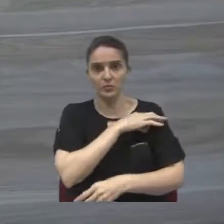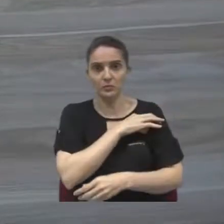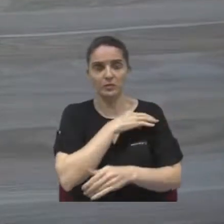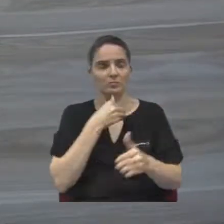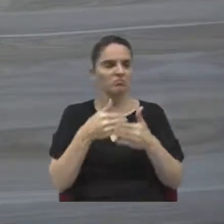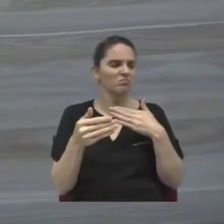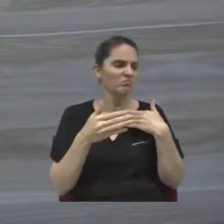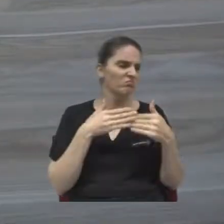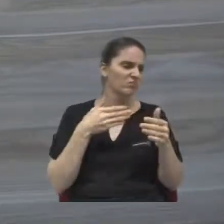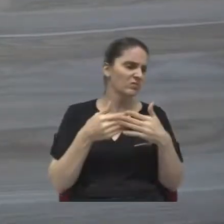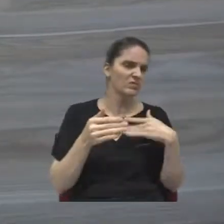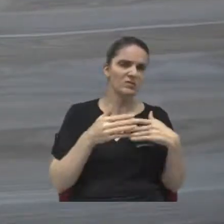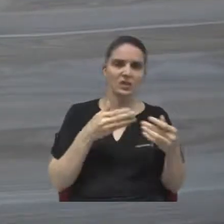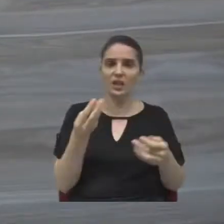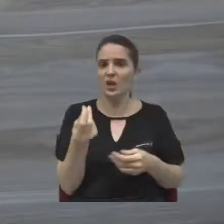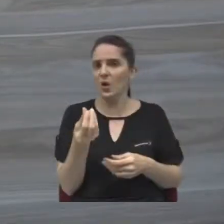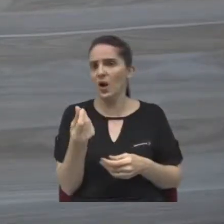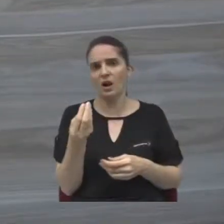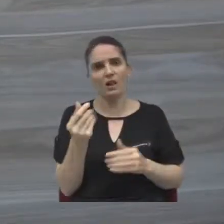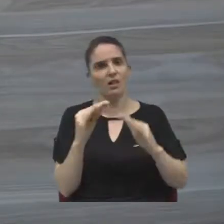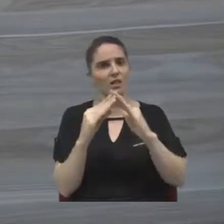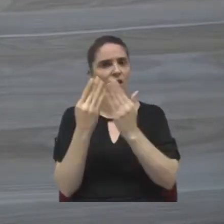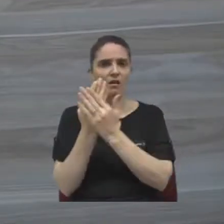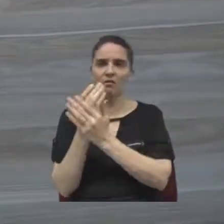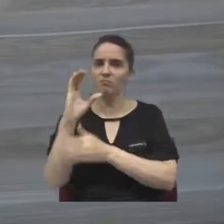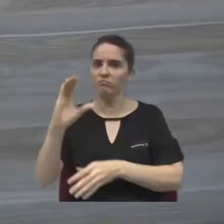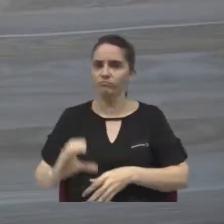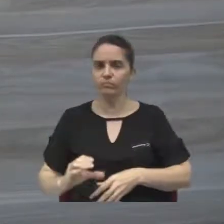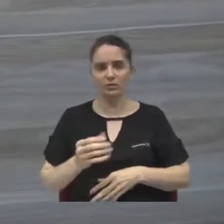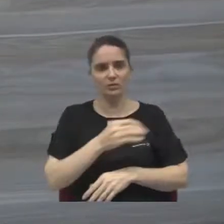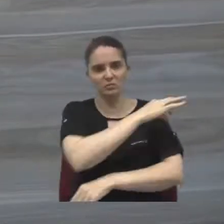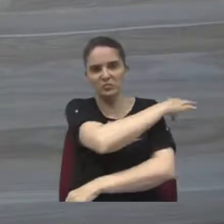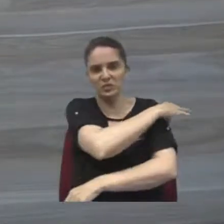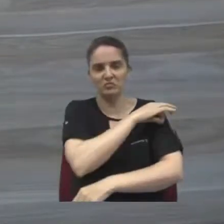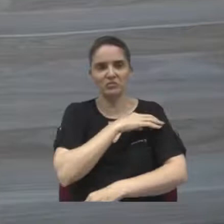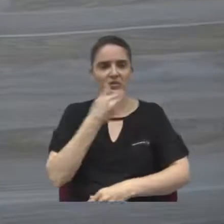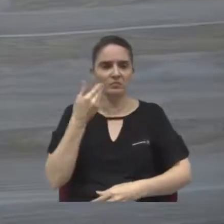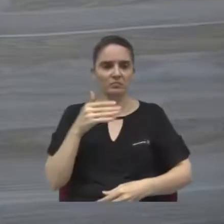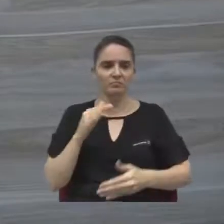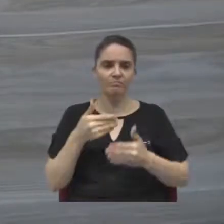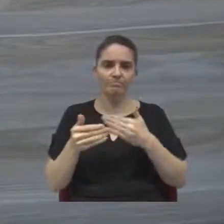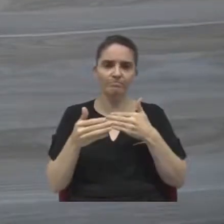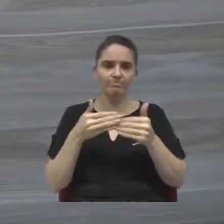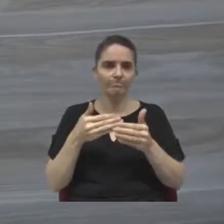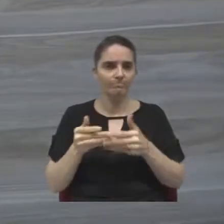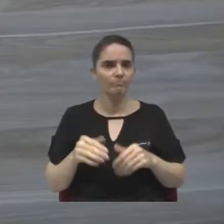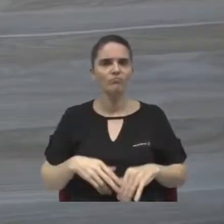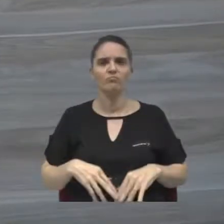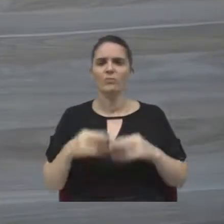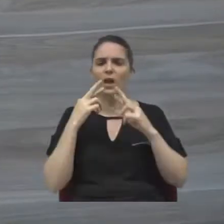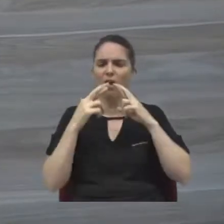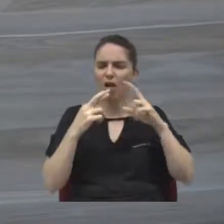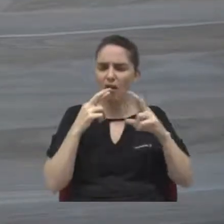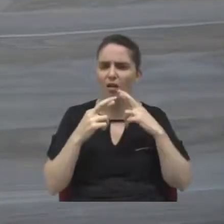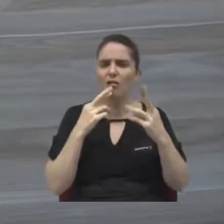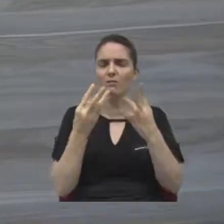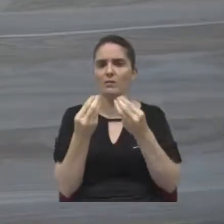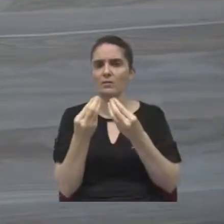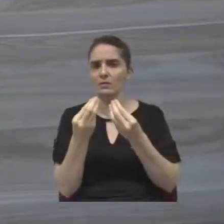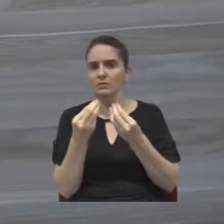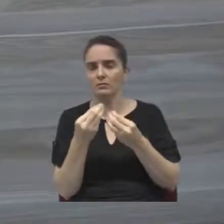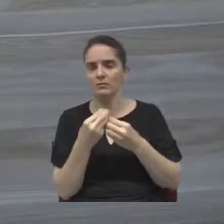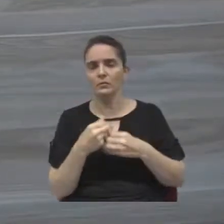qualidade das creches que oferece às nossas crianças, pois são diversas as reclamações, e em meu gabinete acredito que em